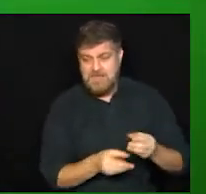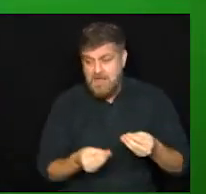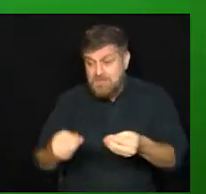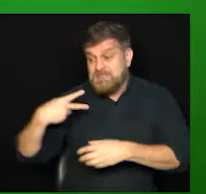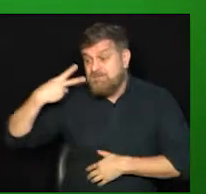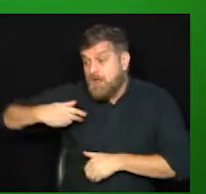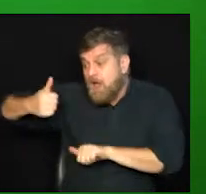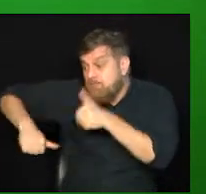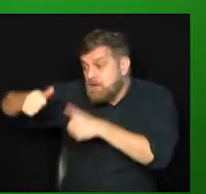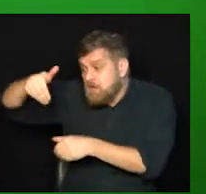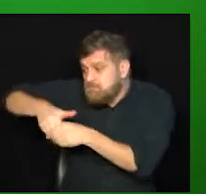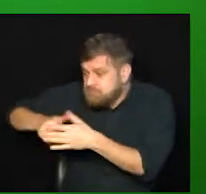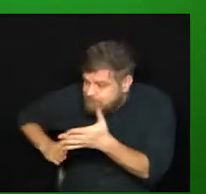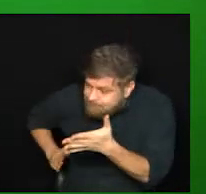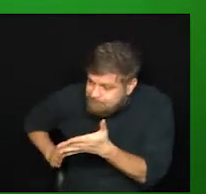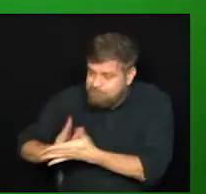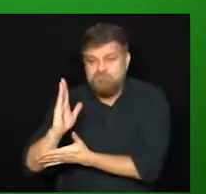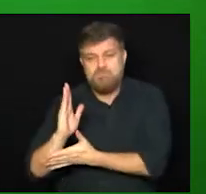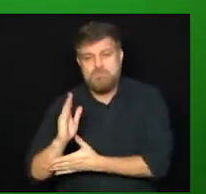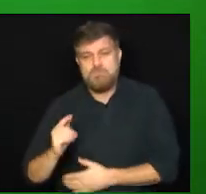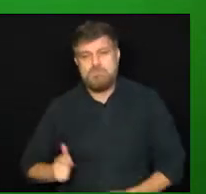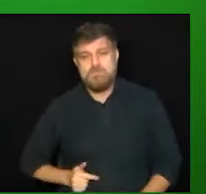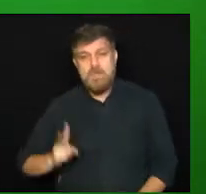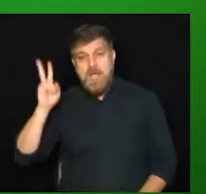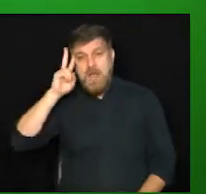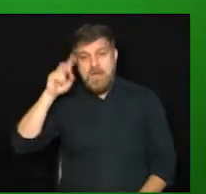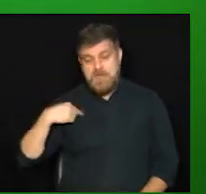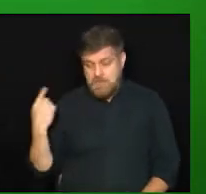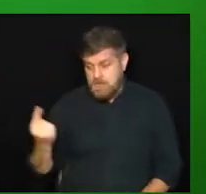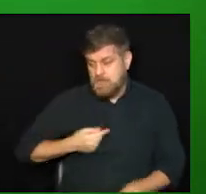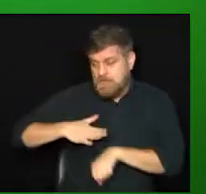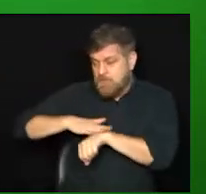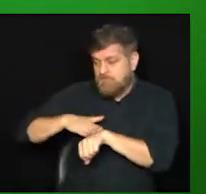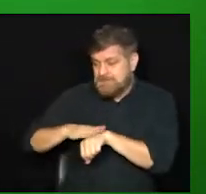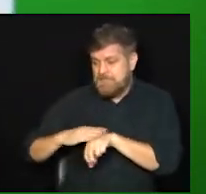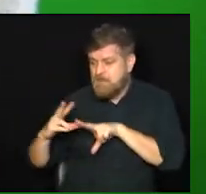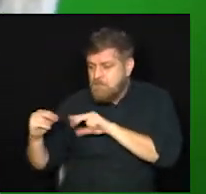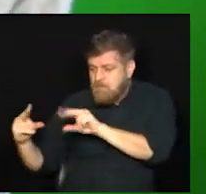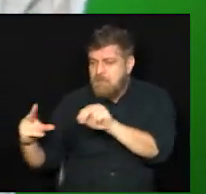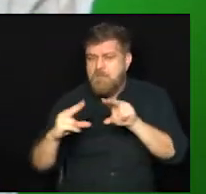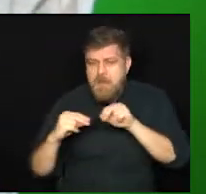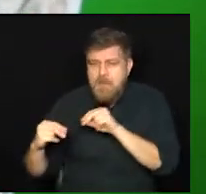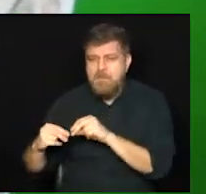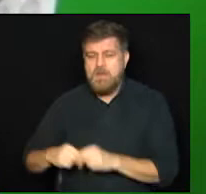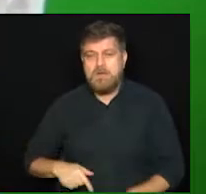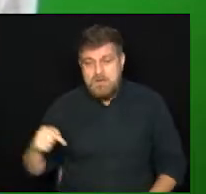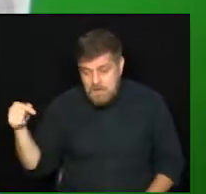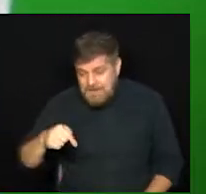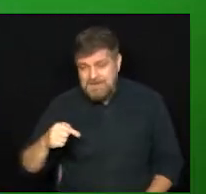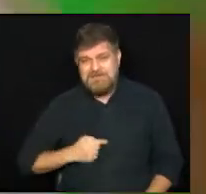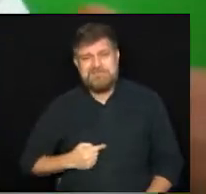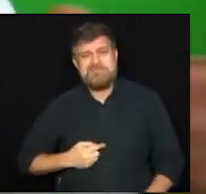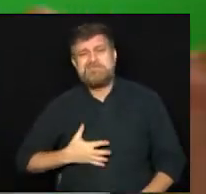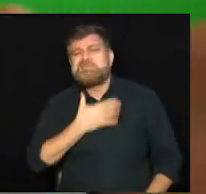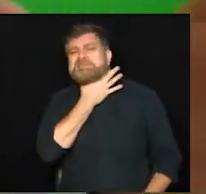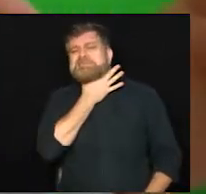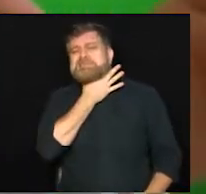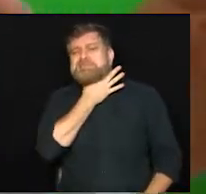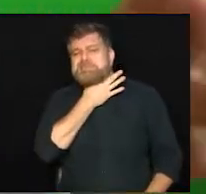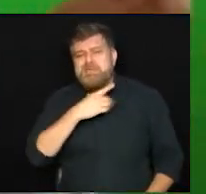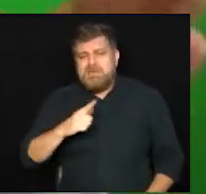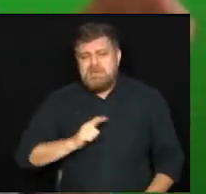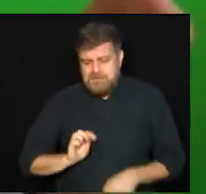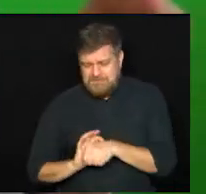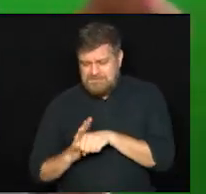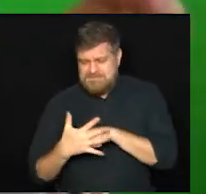senhores e os senhores lembrem do que nós estamos falando, desse sufoco, além da pandemia, uma